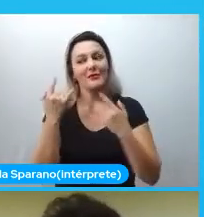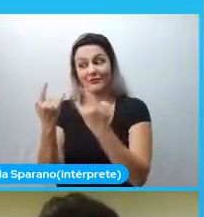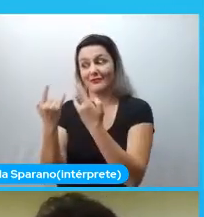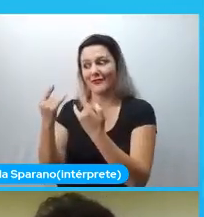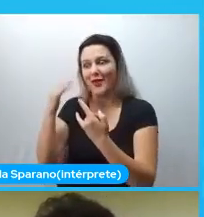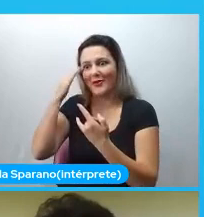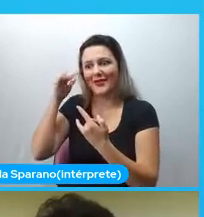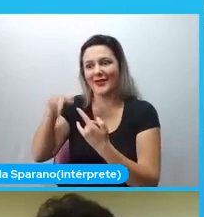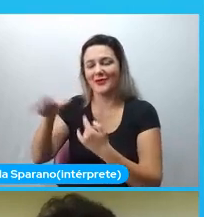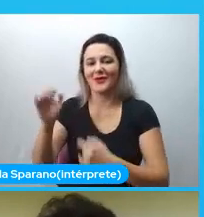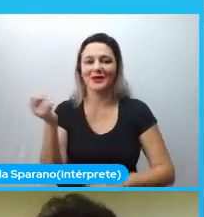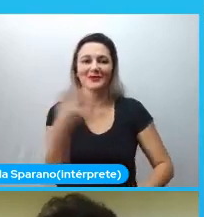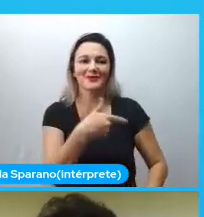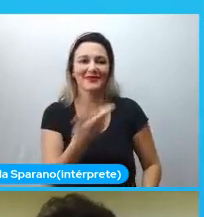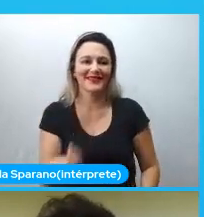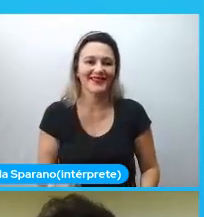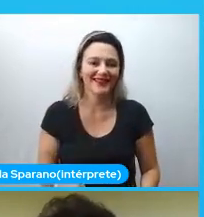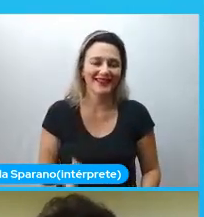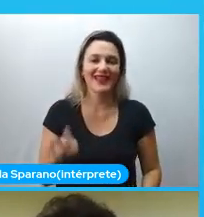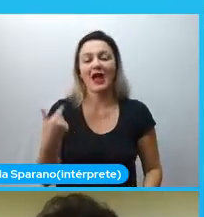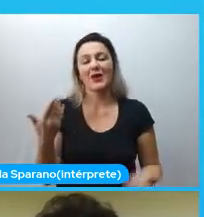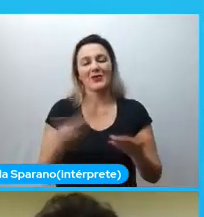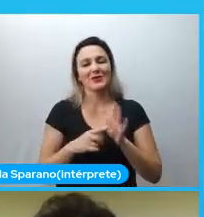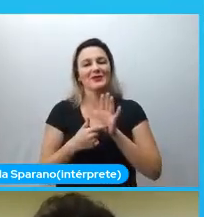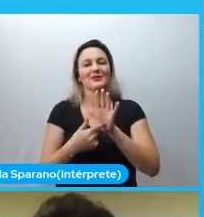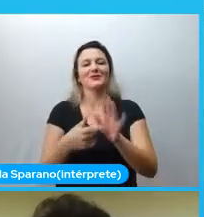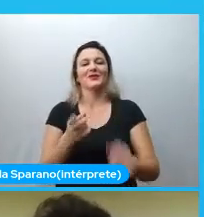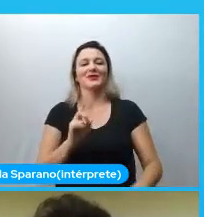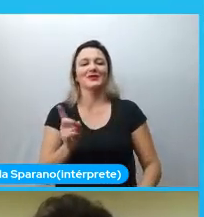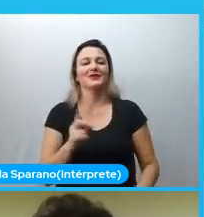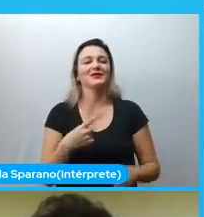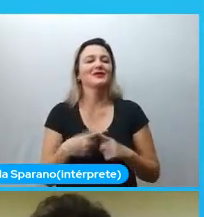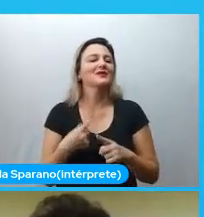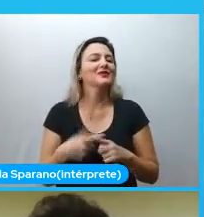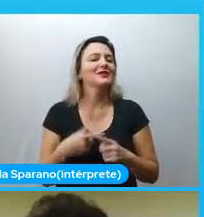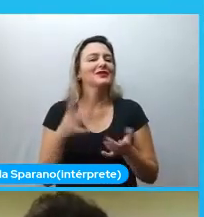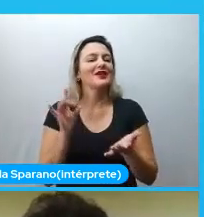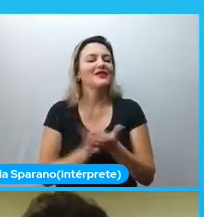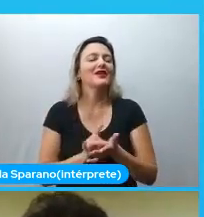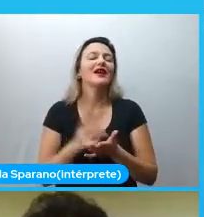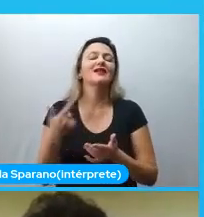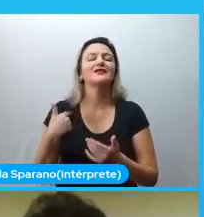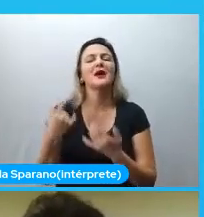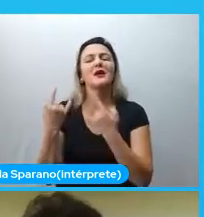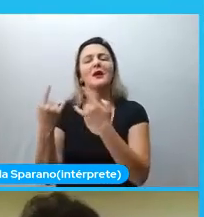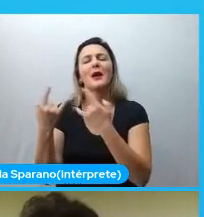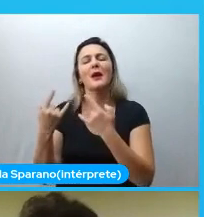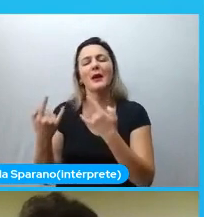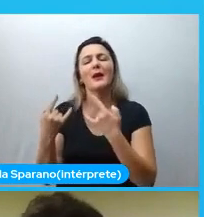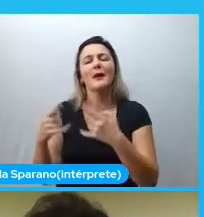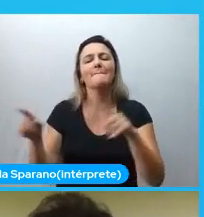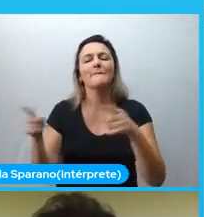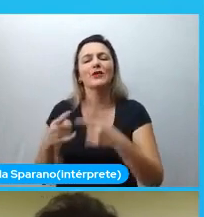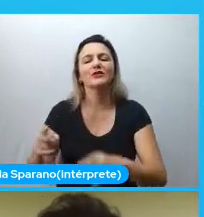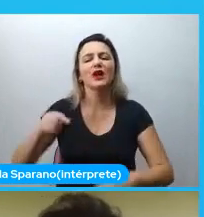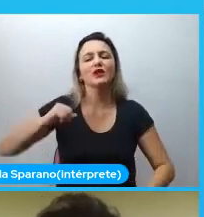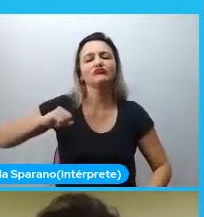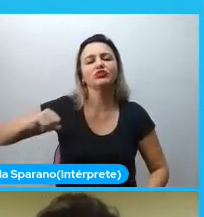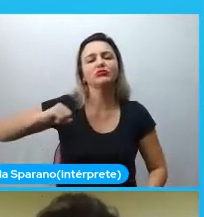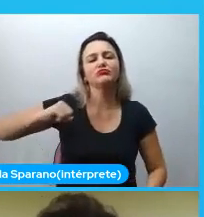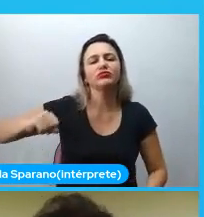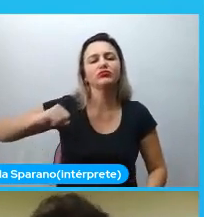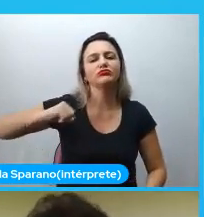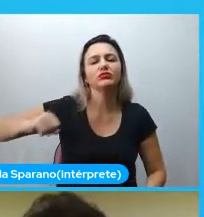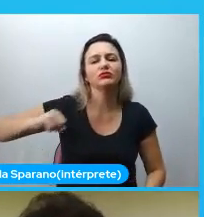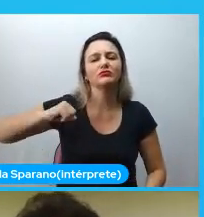que eu não vou mostrar hoje, porque... O Foxdot é para fazer música eletrônica e o punk depende muito do timbre da guitarra,